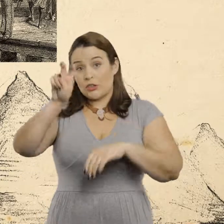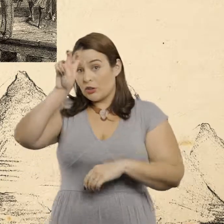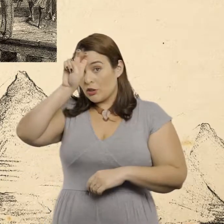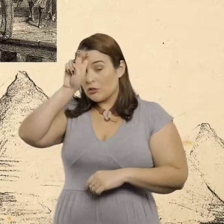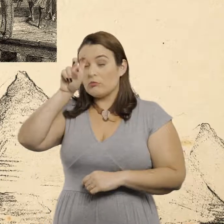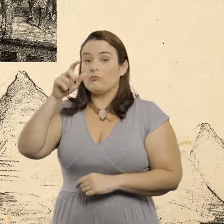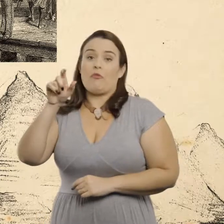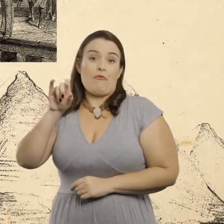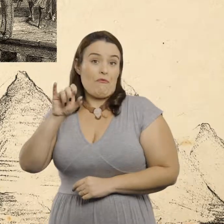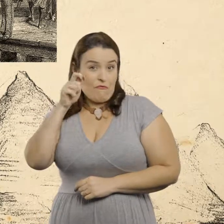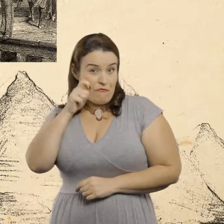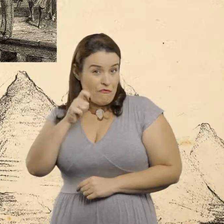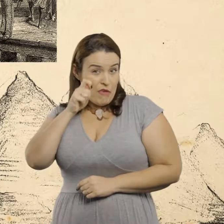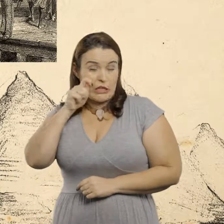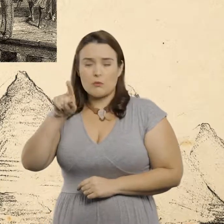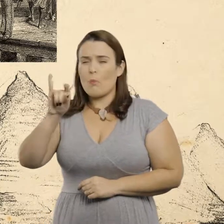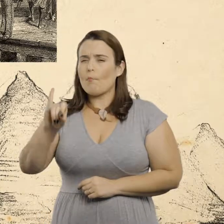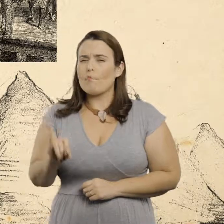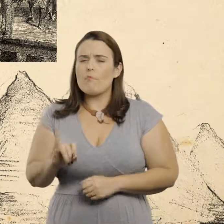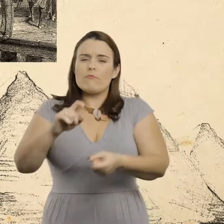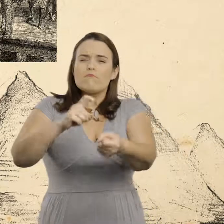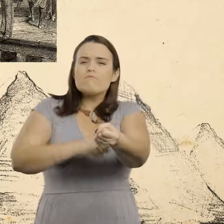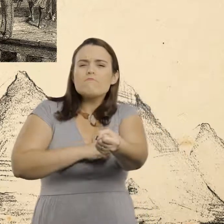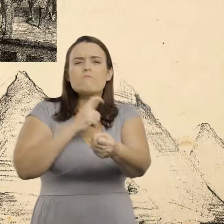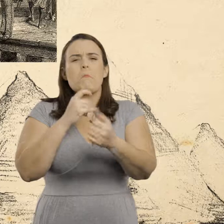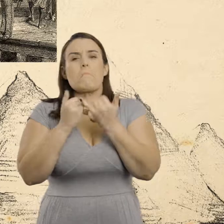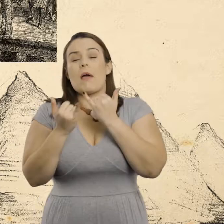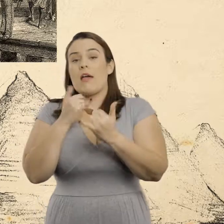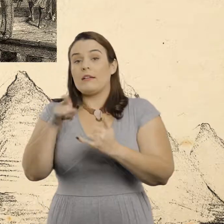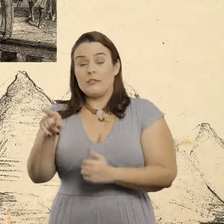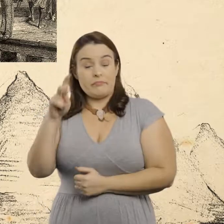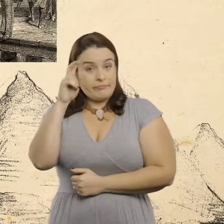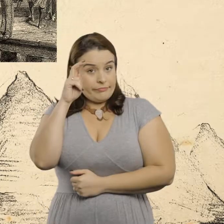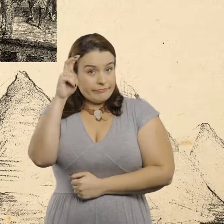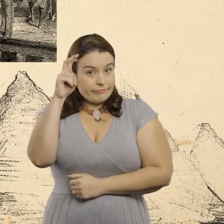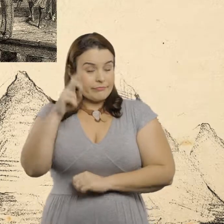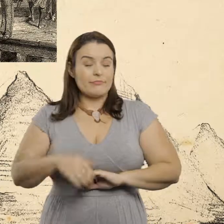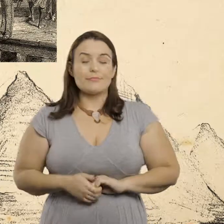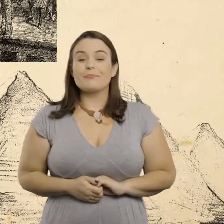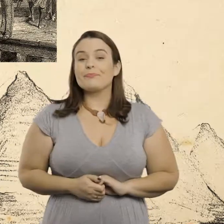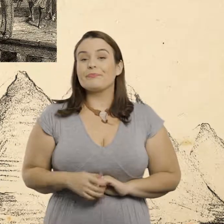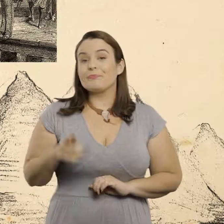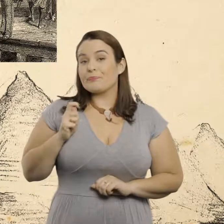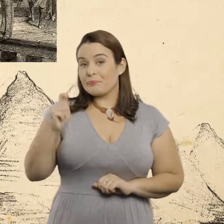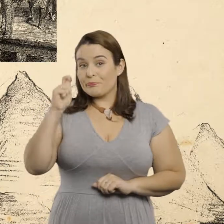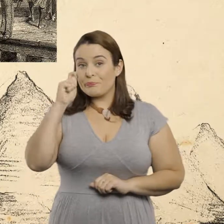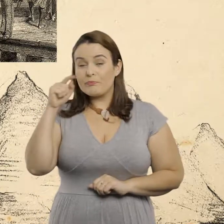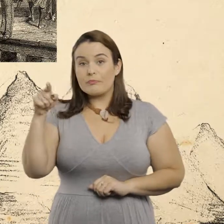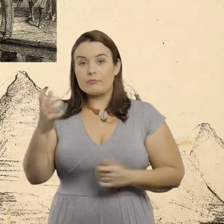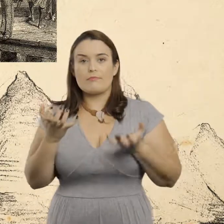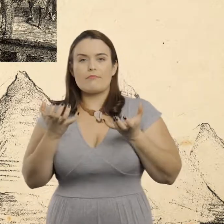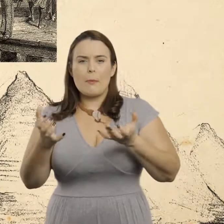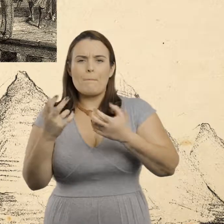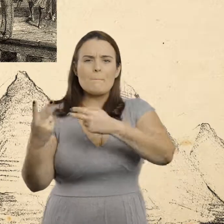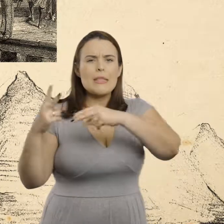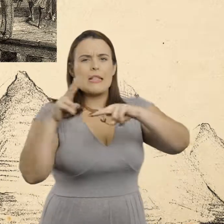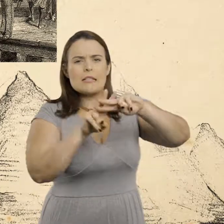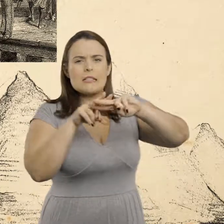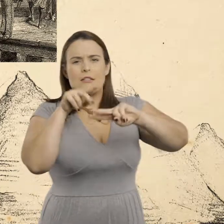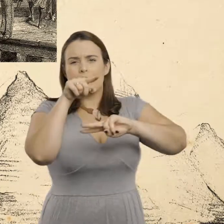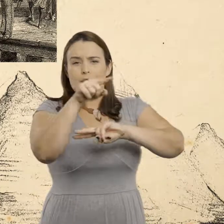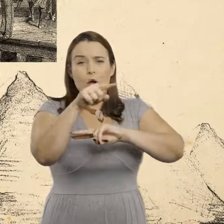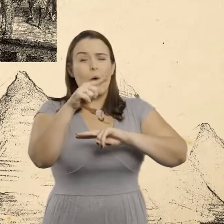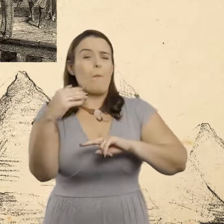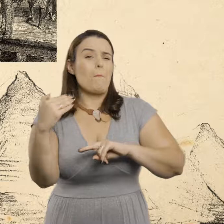O detetive Fix era um homem magro, nervoso e parecia ser inteligente. O detetive Fix Queria prender o ladrão